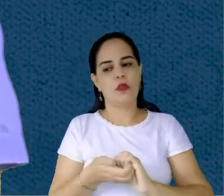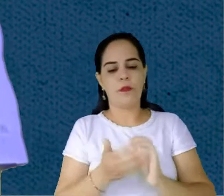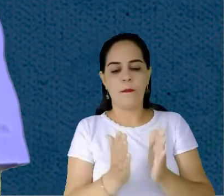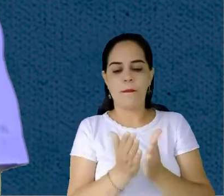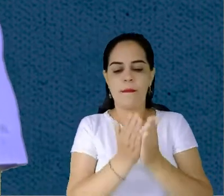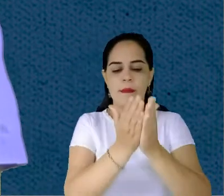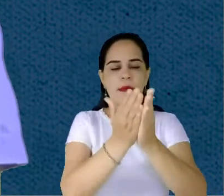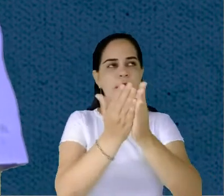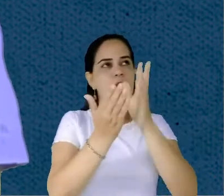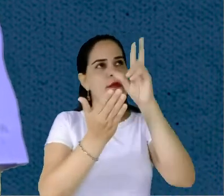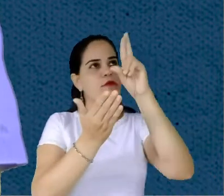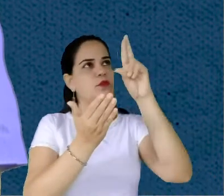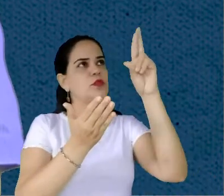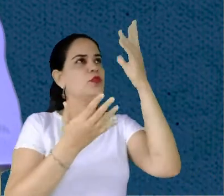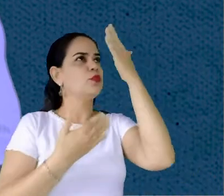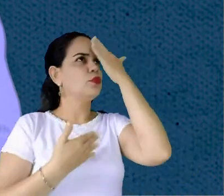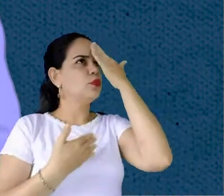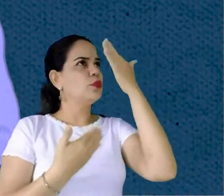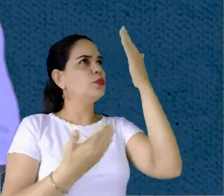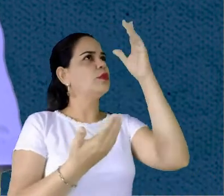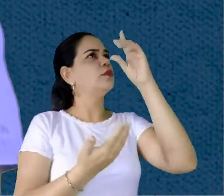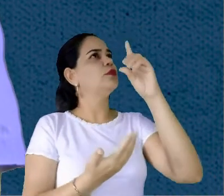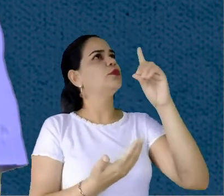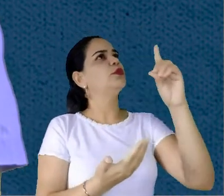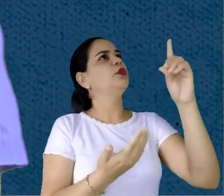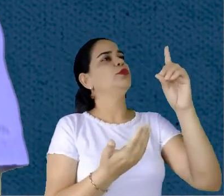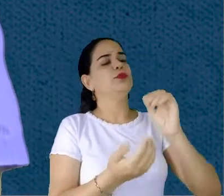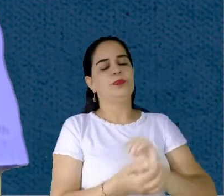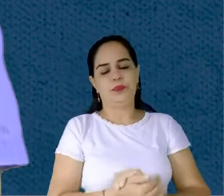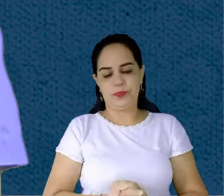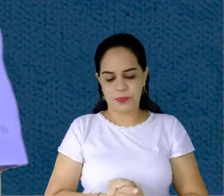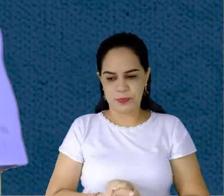do Senhor, graças a Deus.